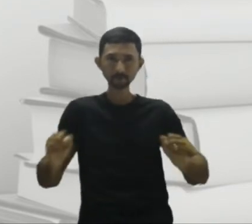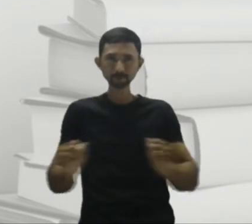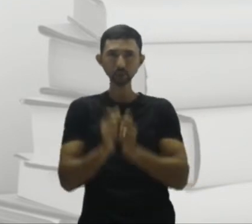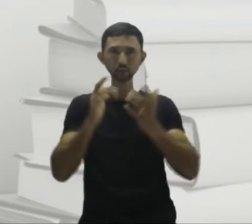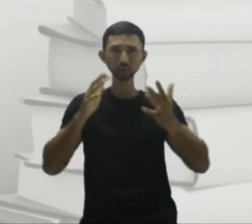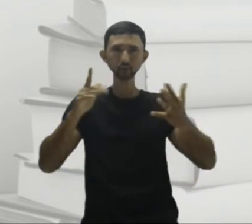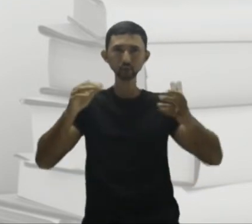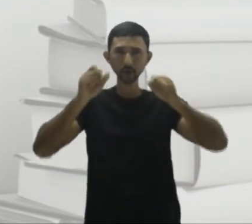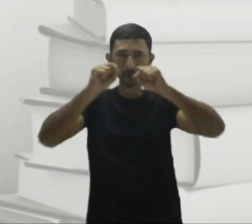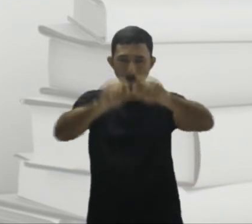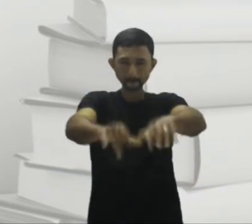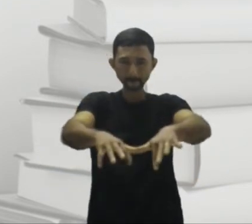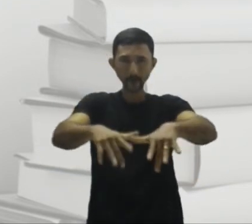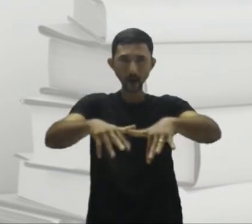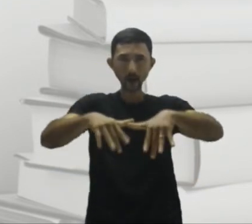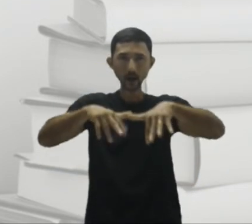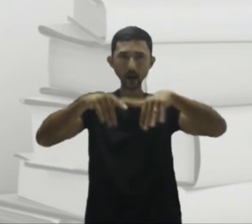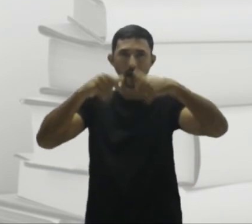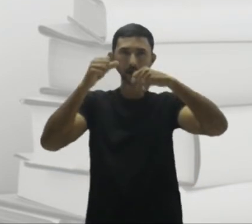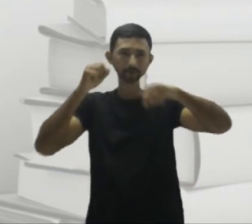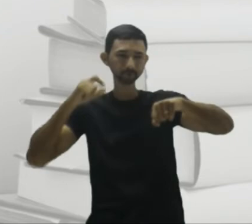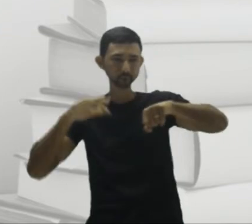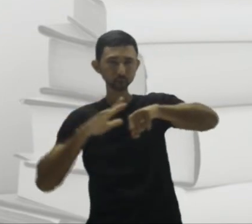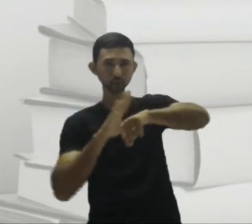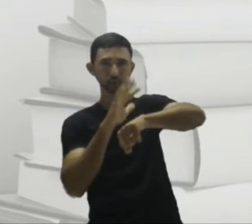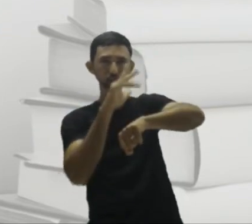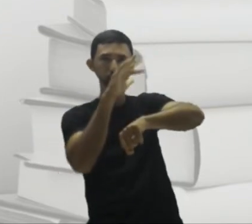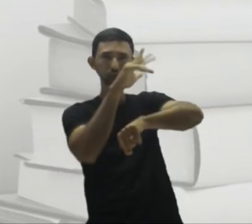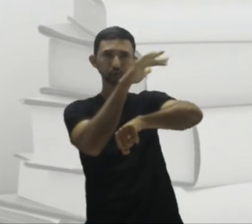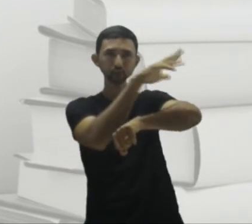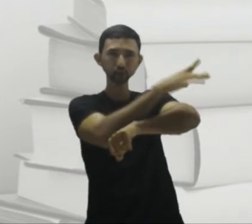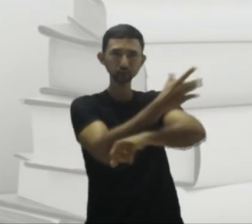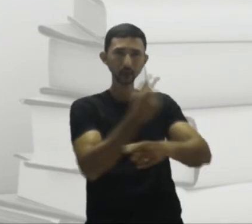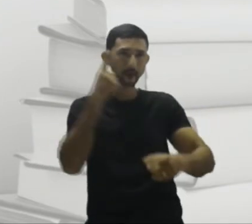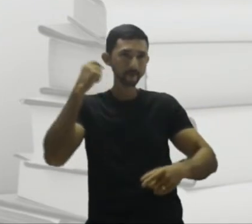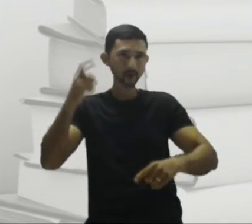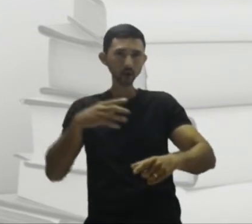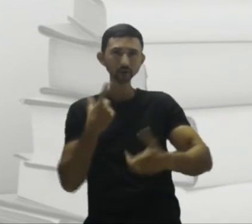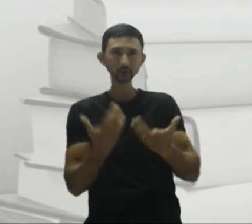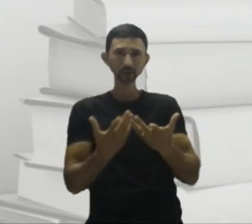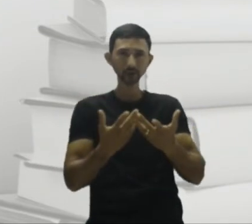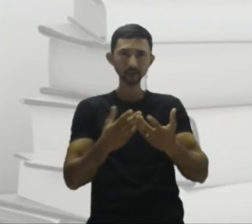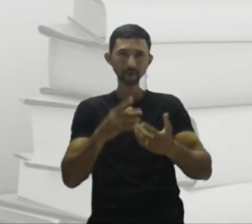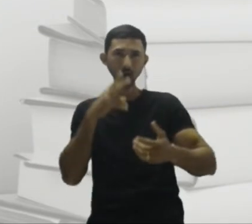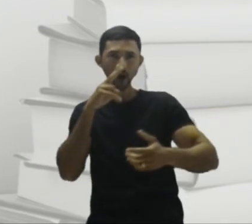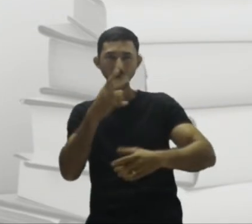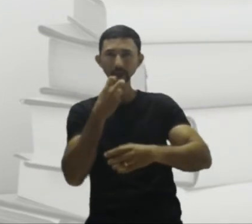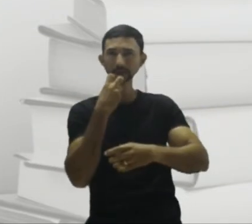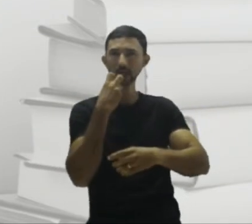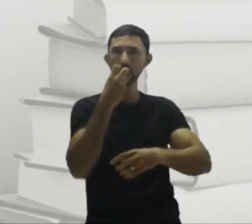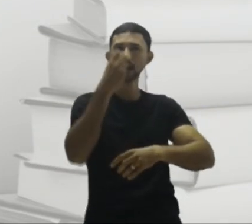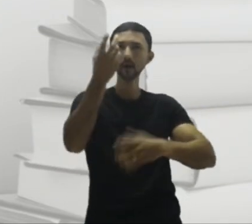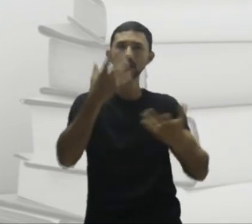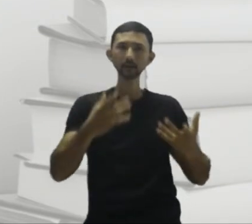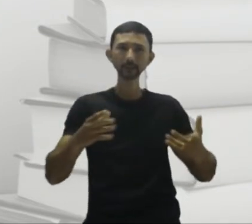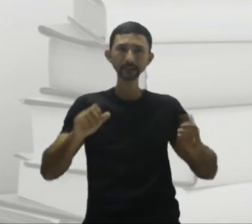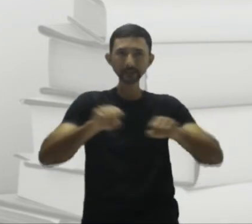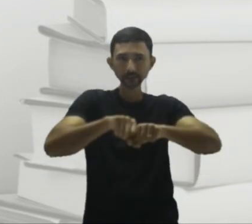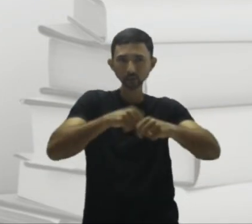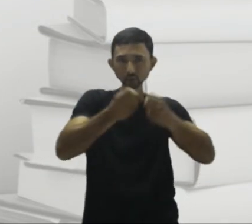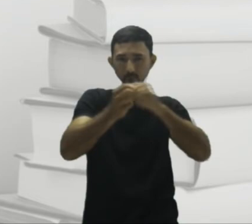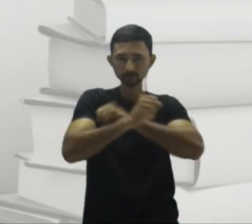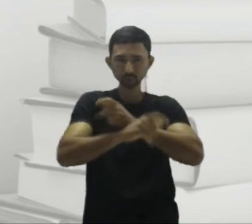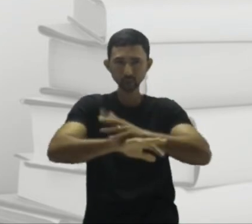como uma onda contra as colinas sitiadas, vozes rugindo como vagas em meio